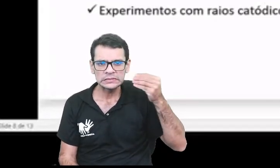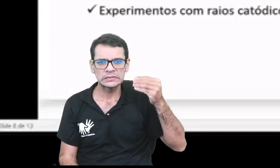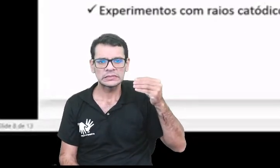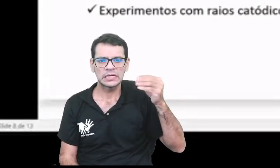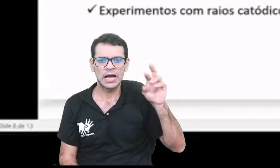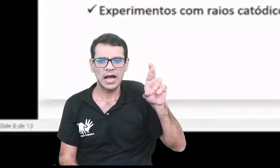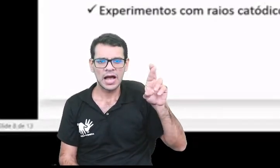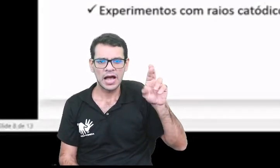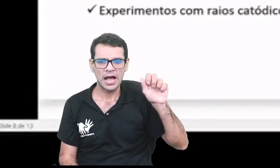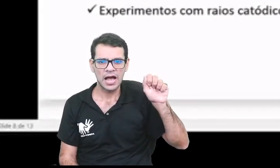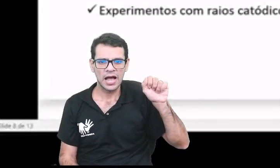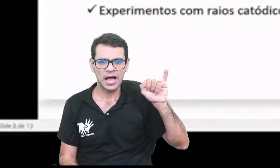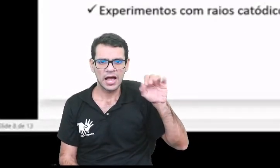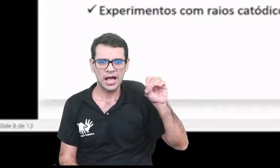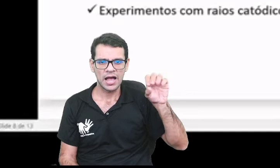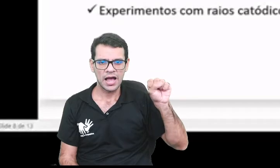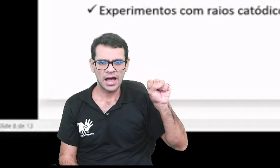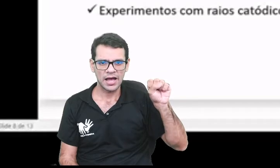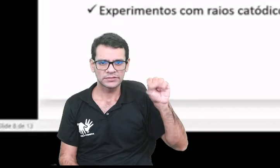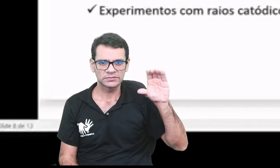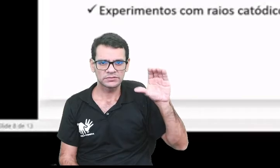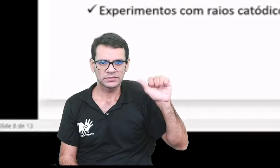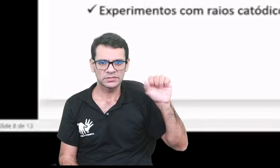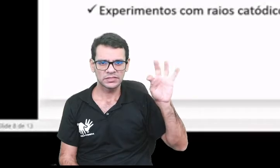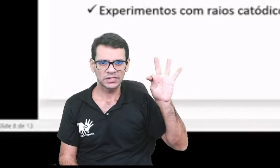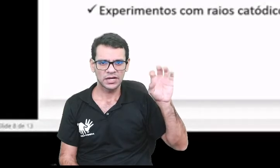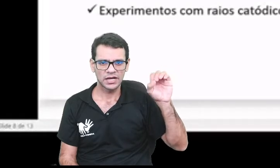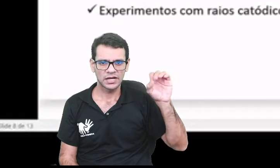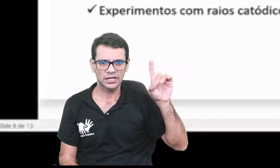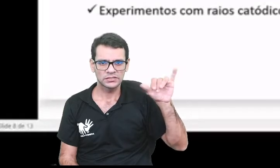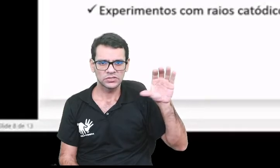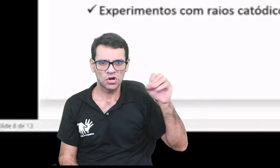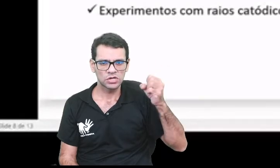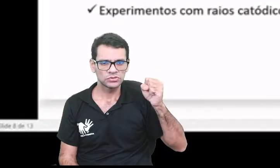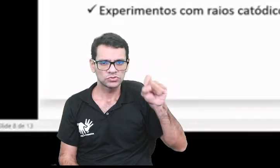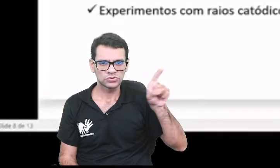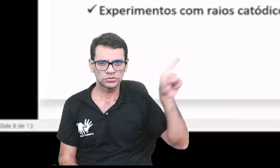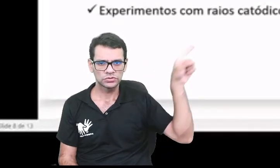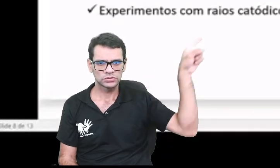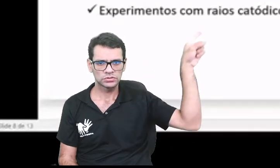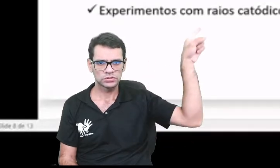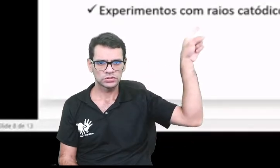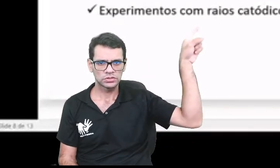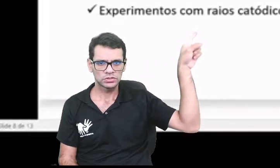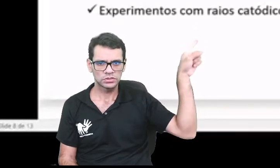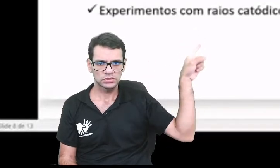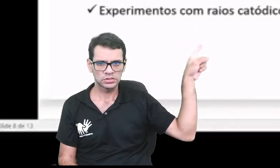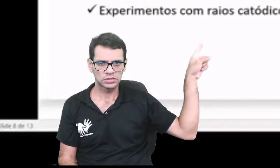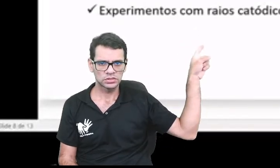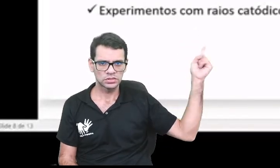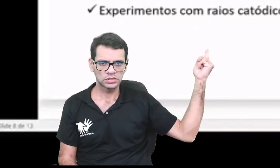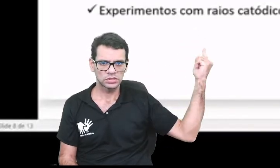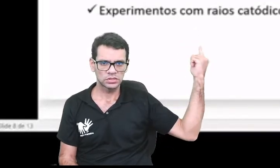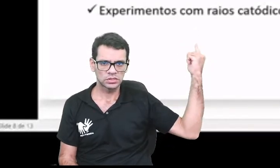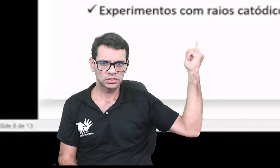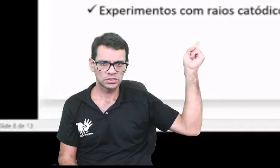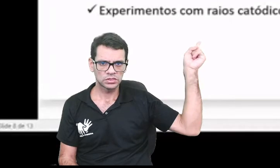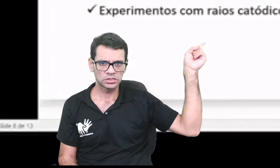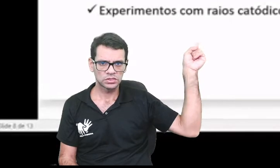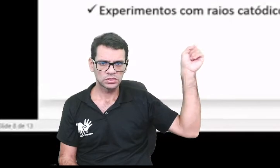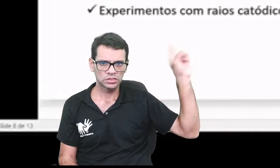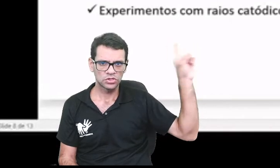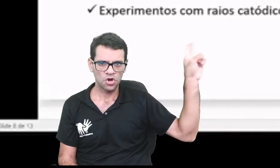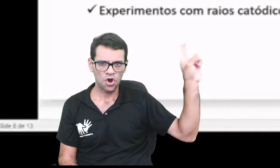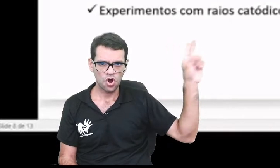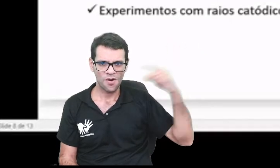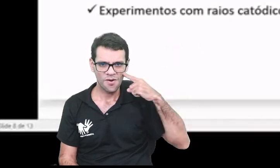Então, aqui, ó, um pouquinho, é um esboço, assim, do experimento que ele fez. Então, aqui estava sendo